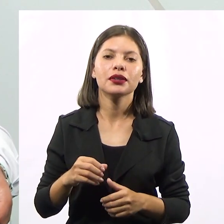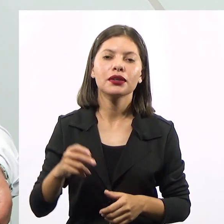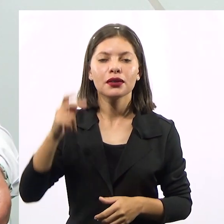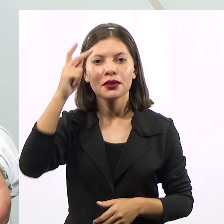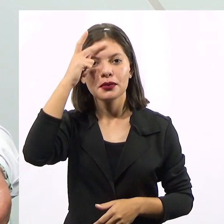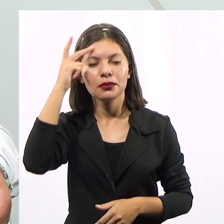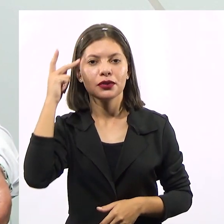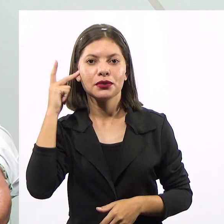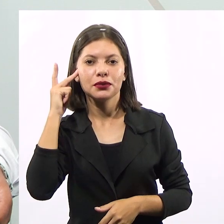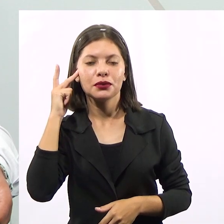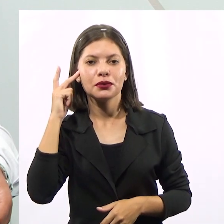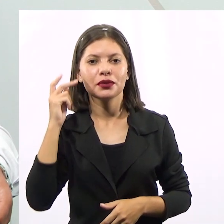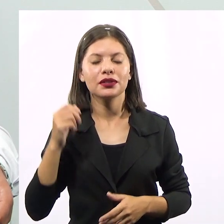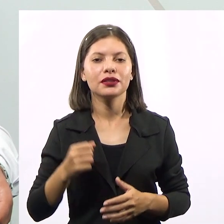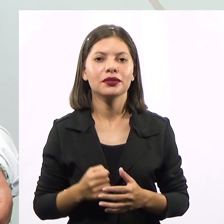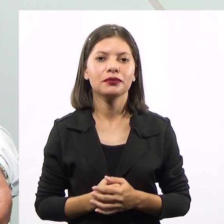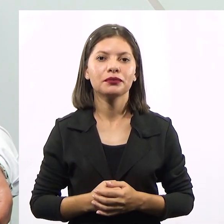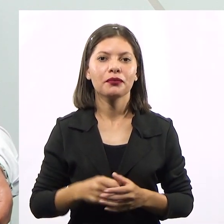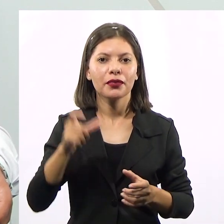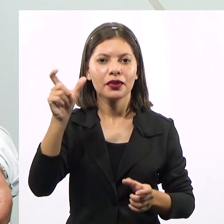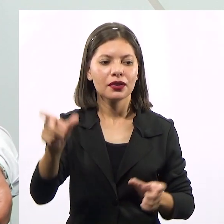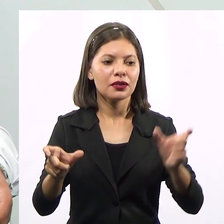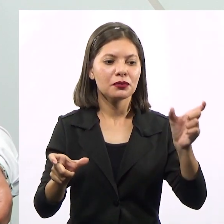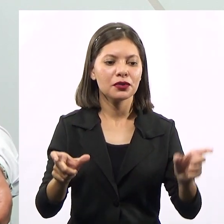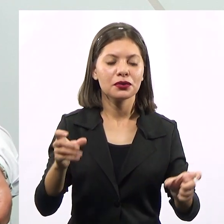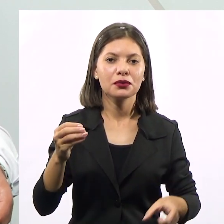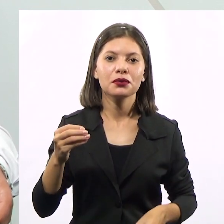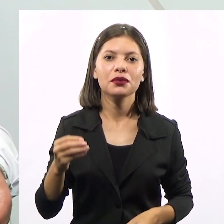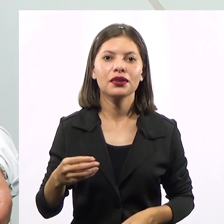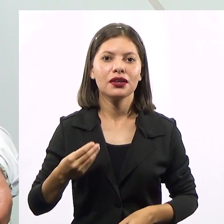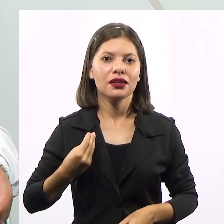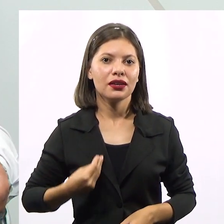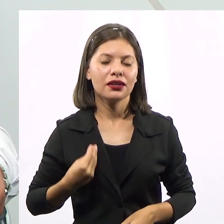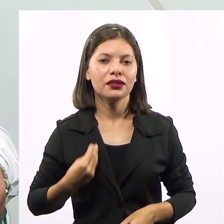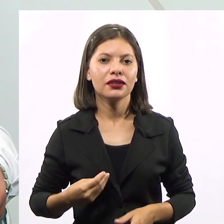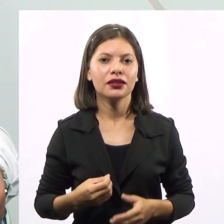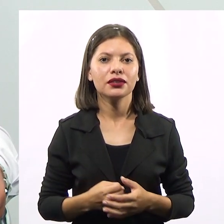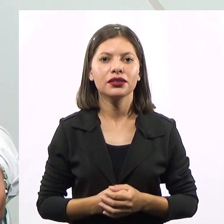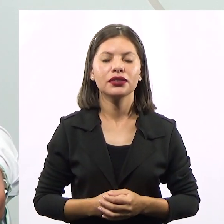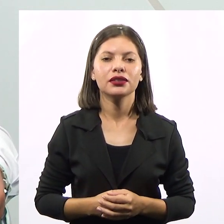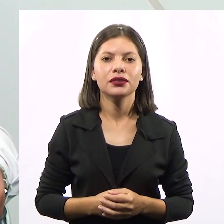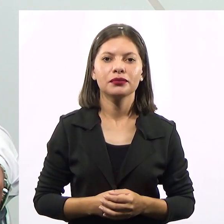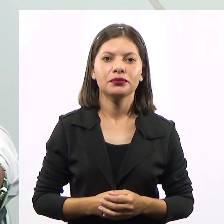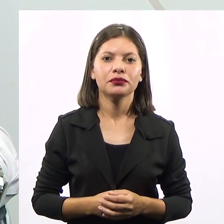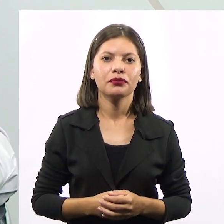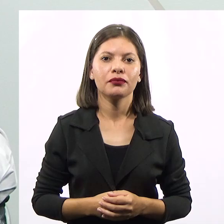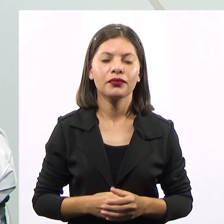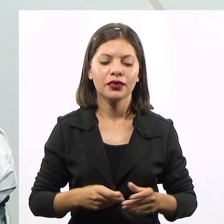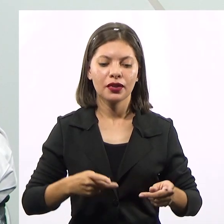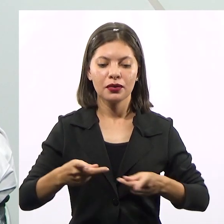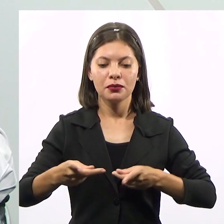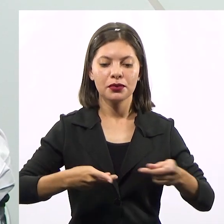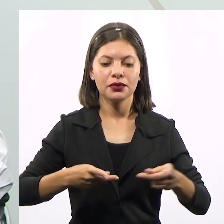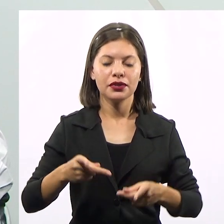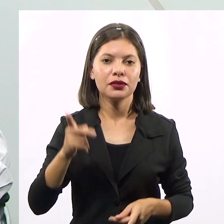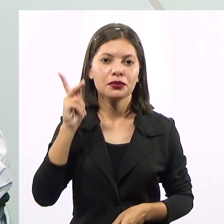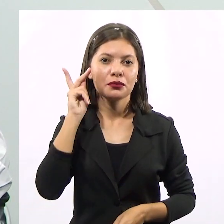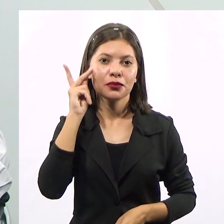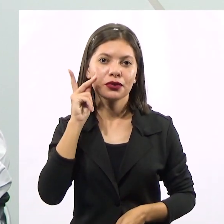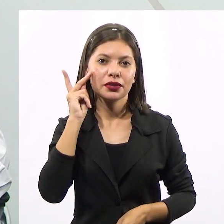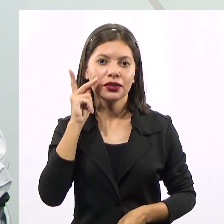as pessoas e, como dizem, são as pessoas que transformam a realidade. A educação ela precisa ser um